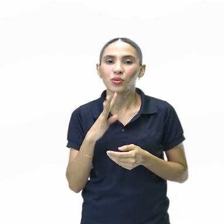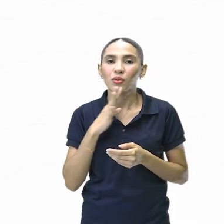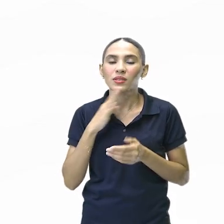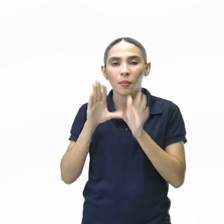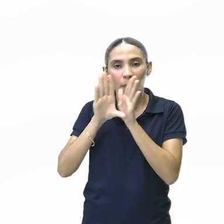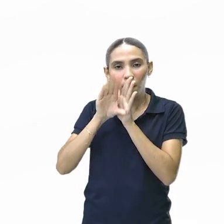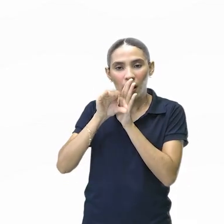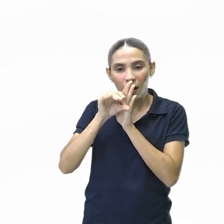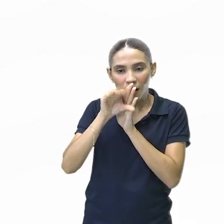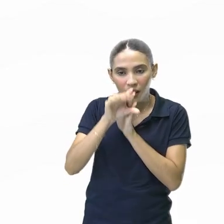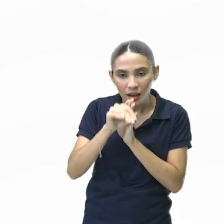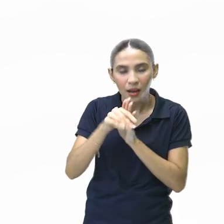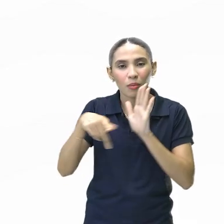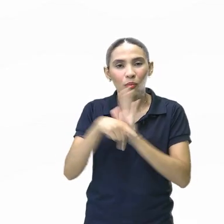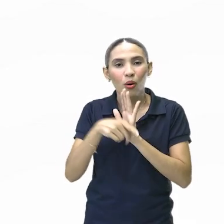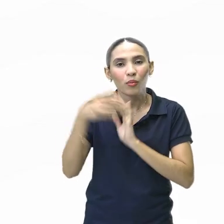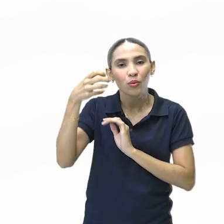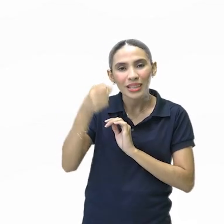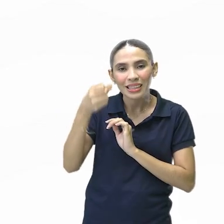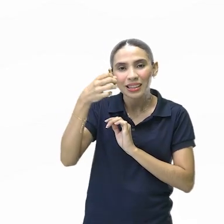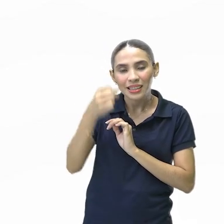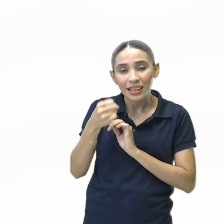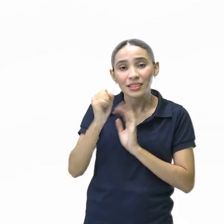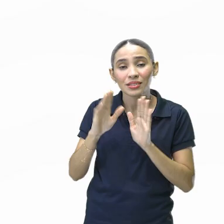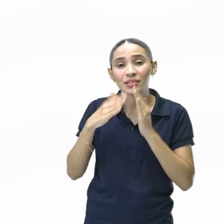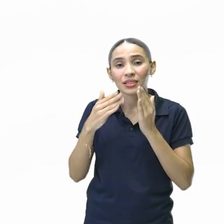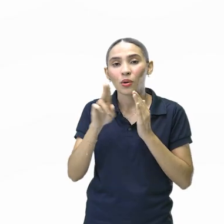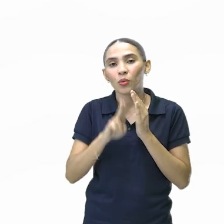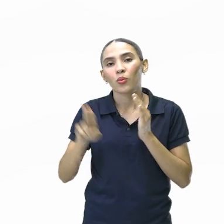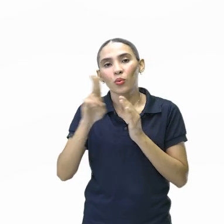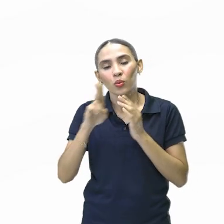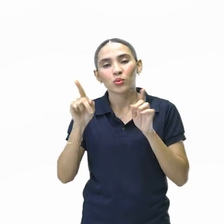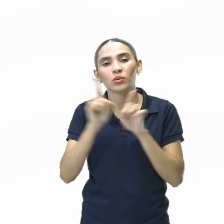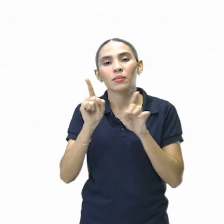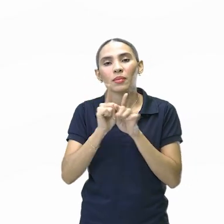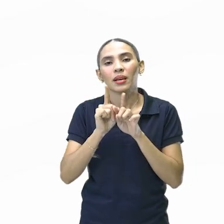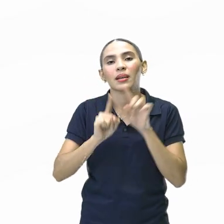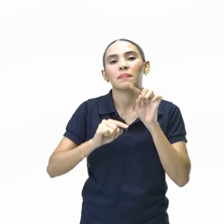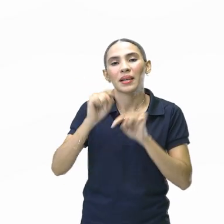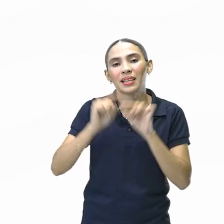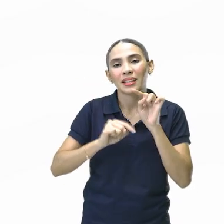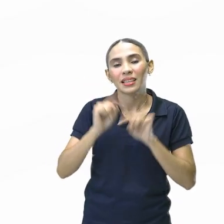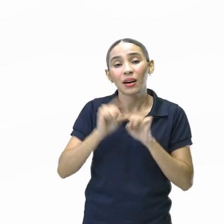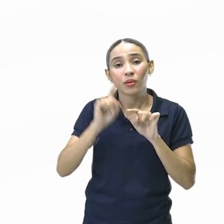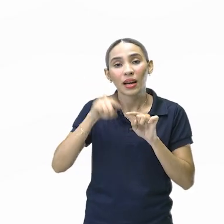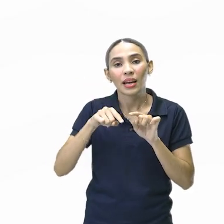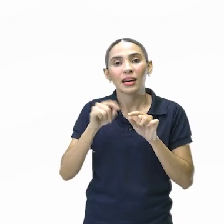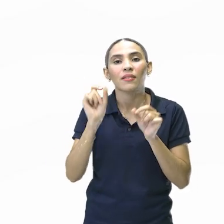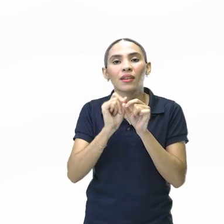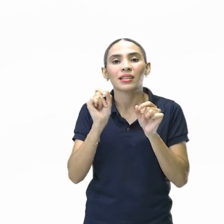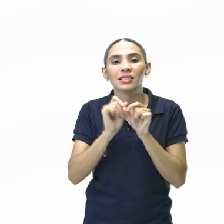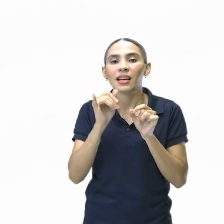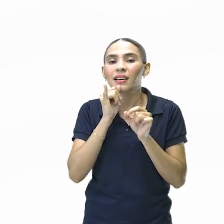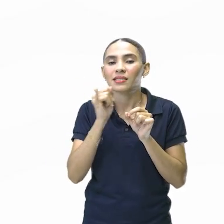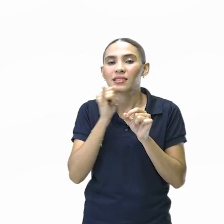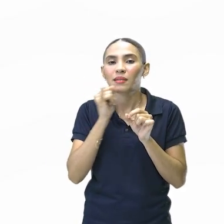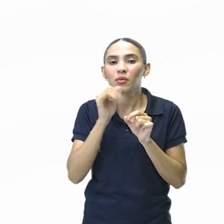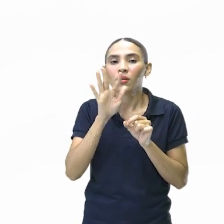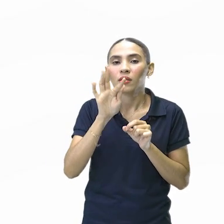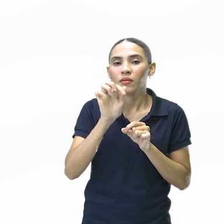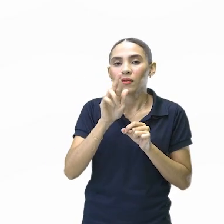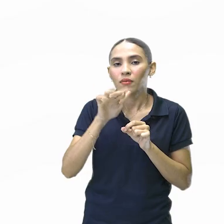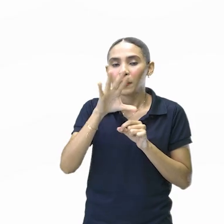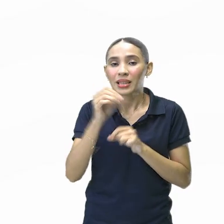bactérias do ácido lático. Bem, o uso desse recurso era feito para fermentar